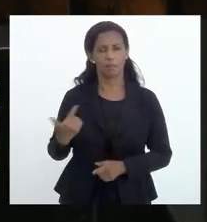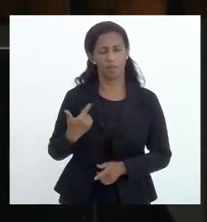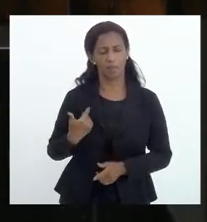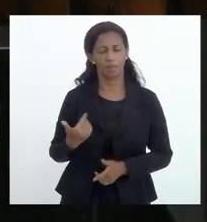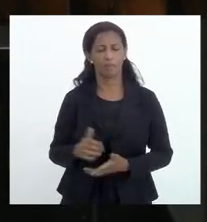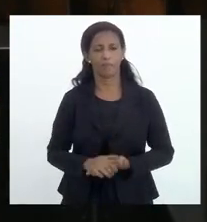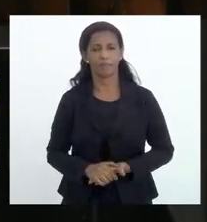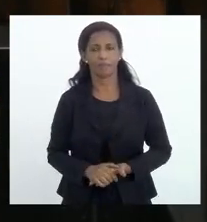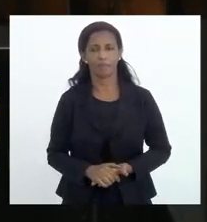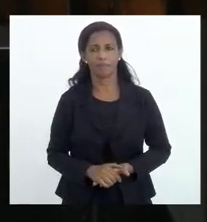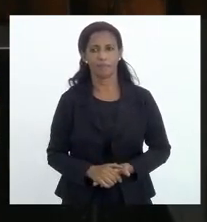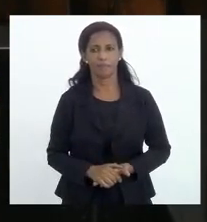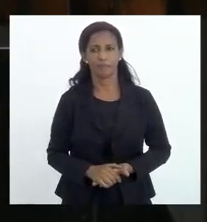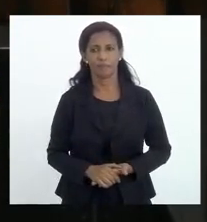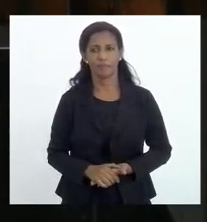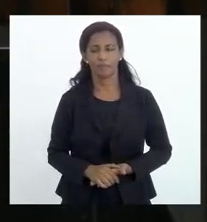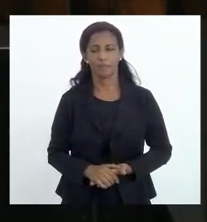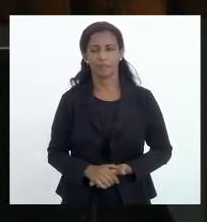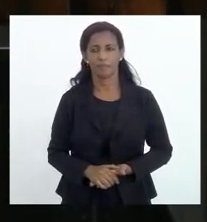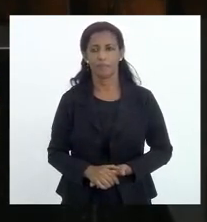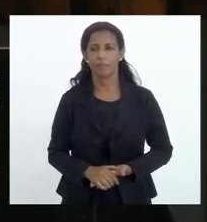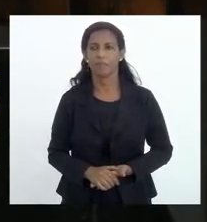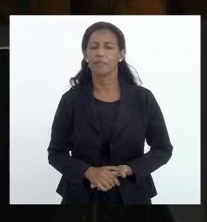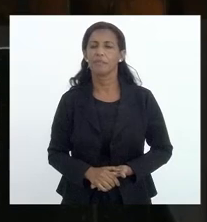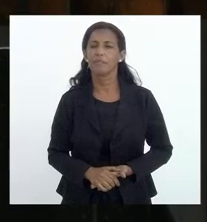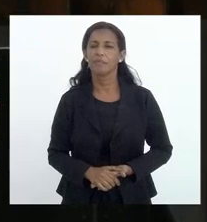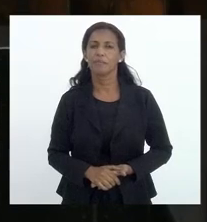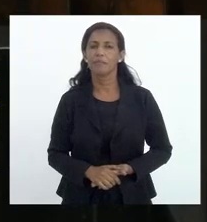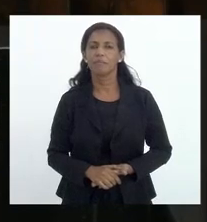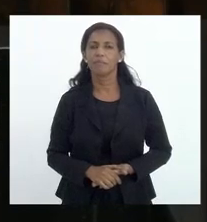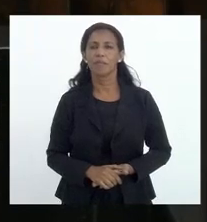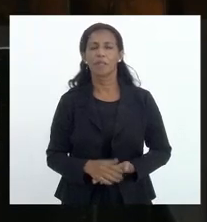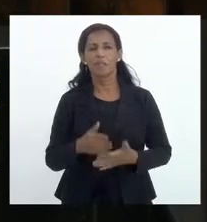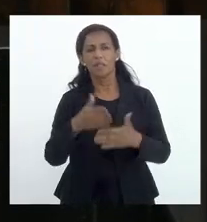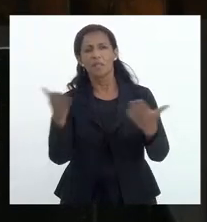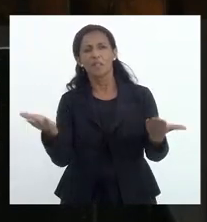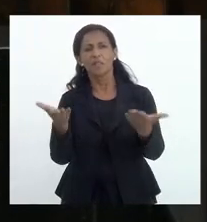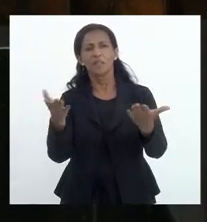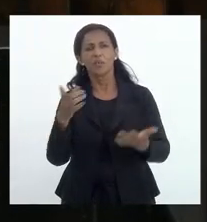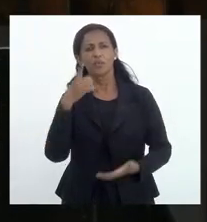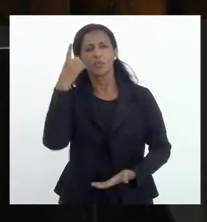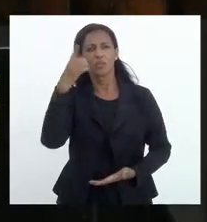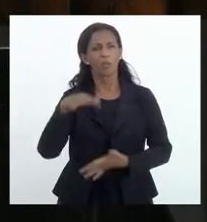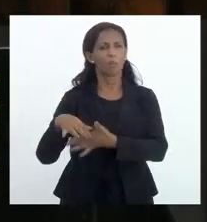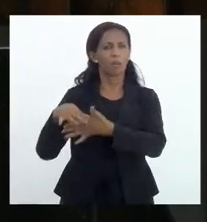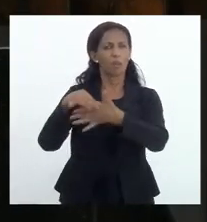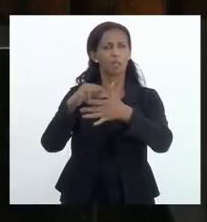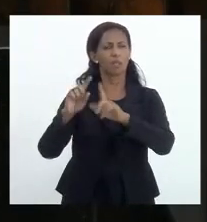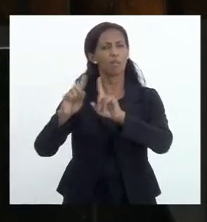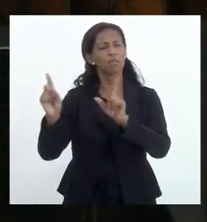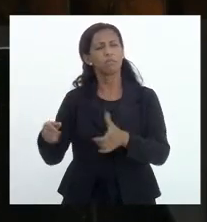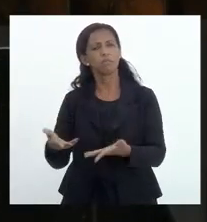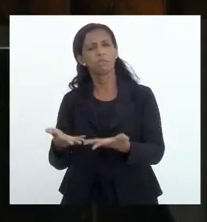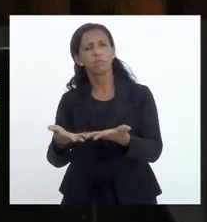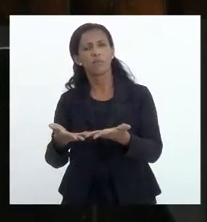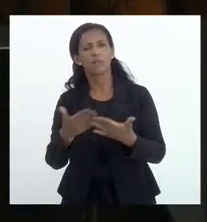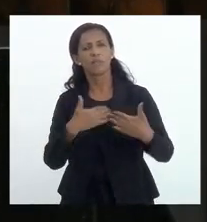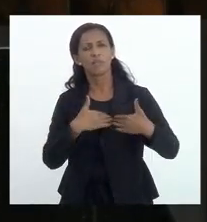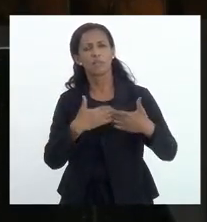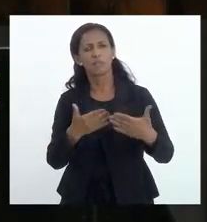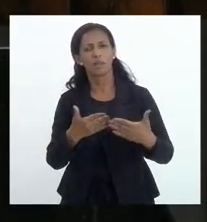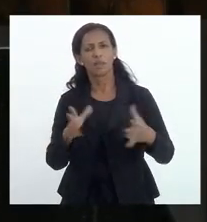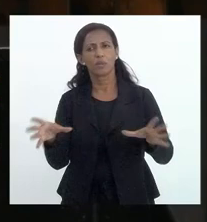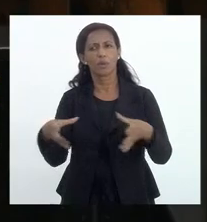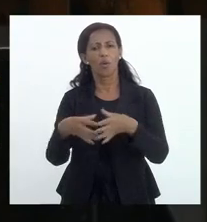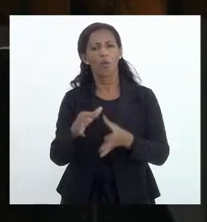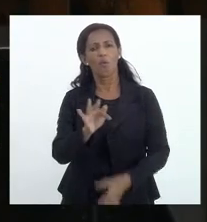Consultivo da Comissarf. Eu queria, senhoras deputadas, senhores deputados, representações de servidores e servidoras, saudação especial ao